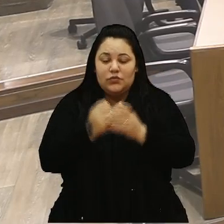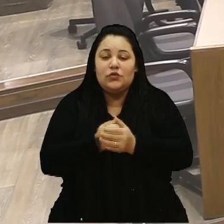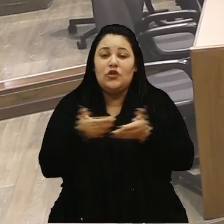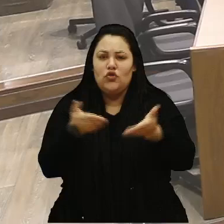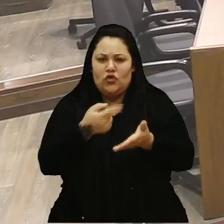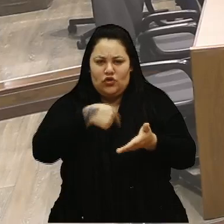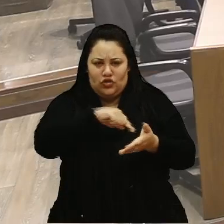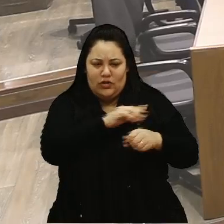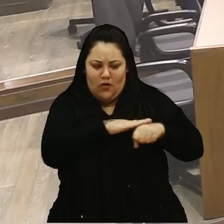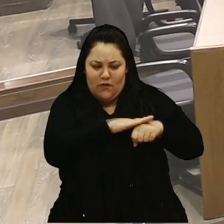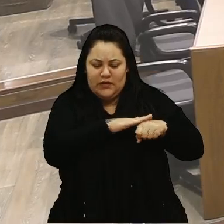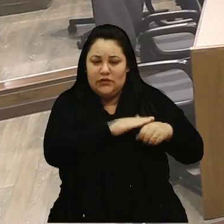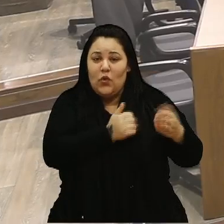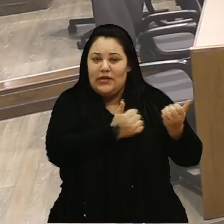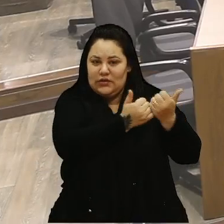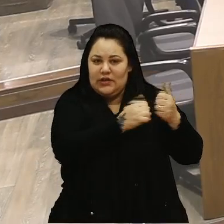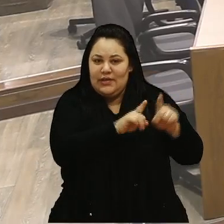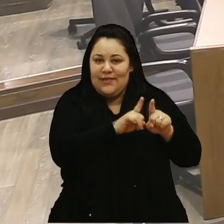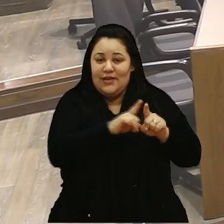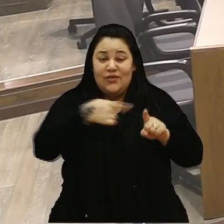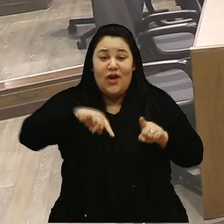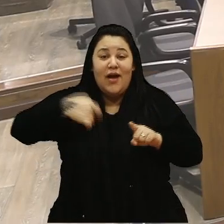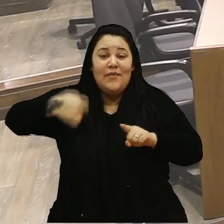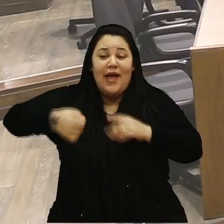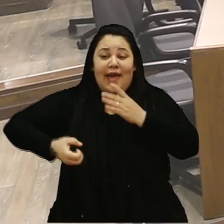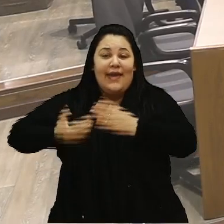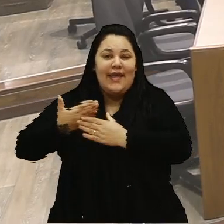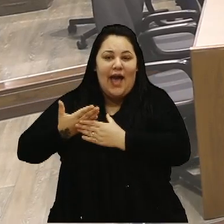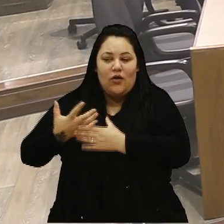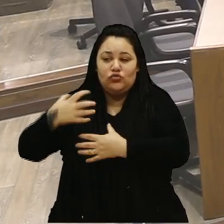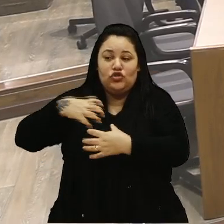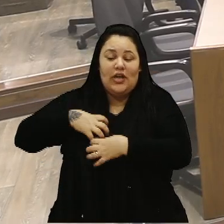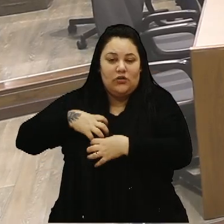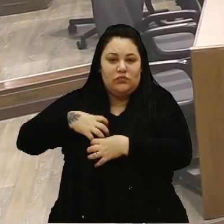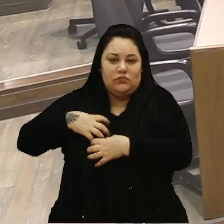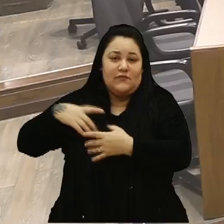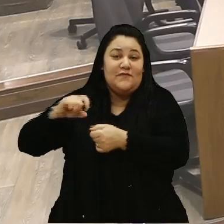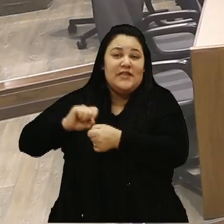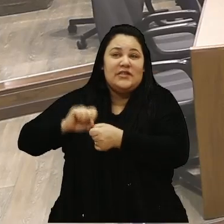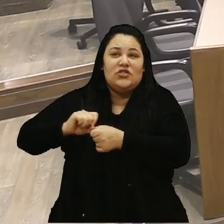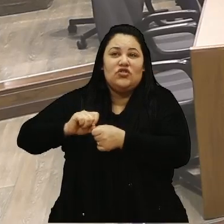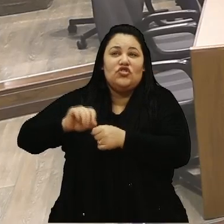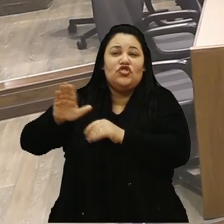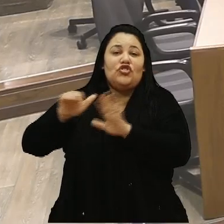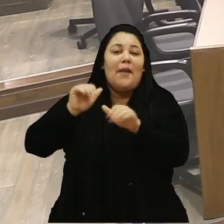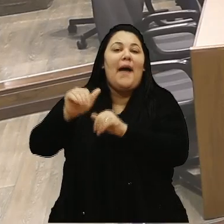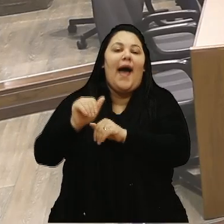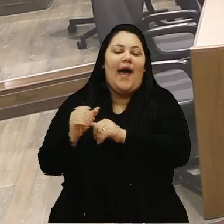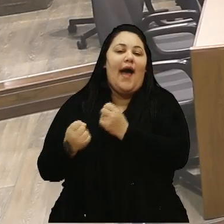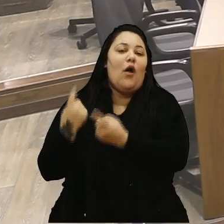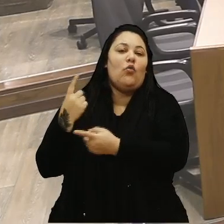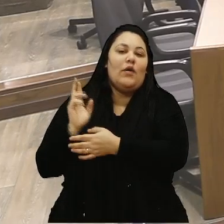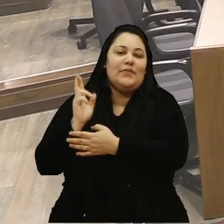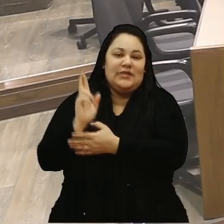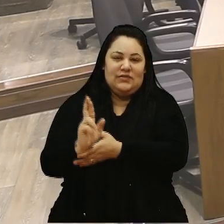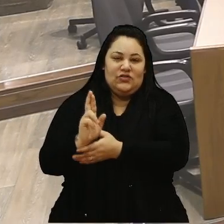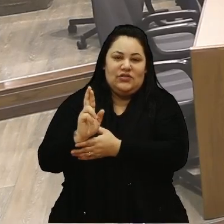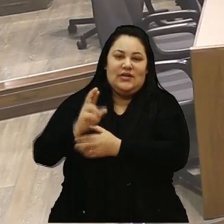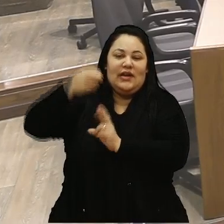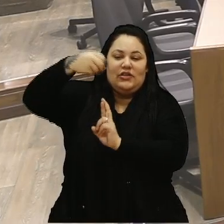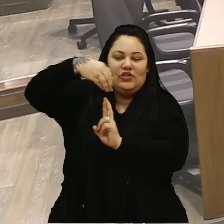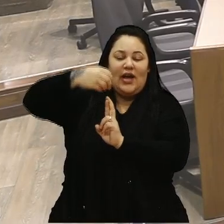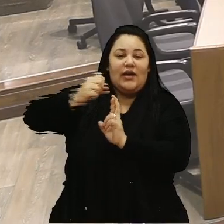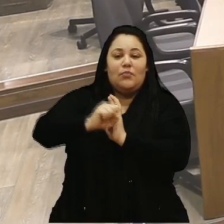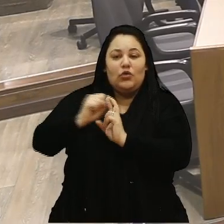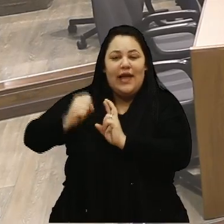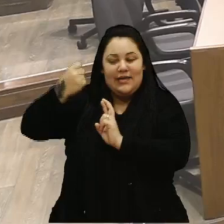conversando com a minha assessoria que nós tínhamos que criar um meio de fazer uma convocação a algum representante da RGE para que desse esclarecimentos,